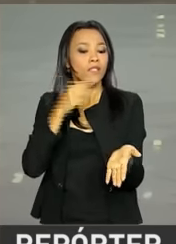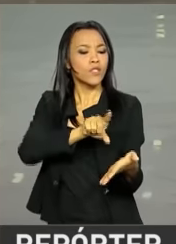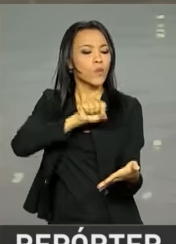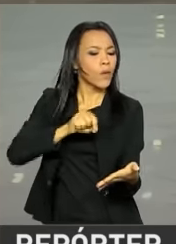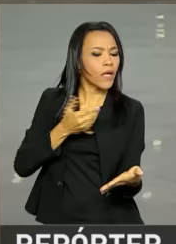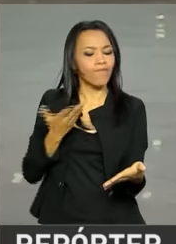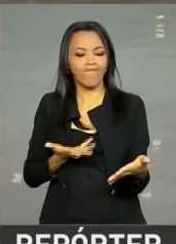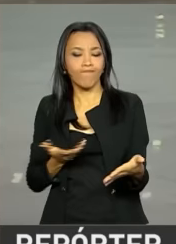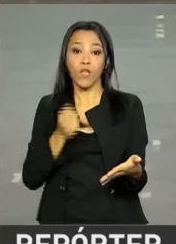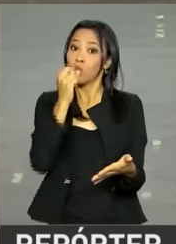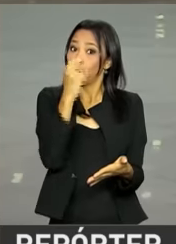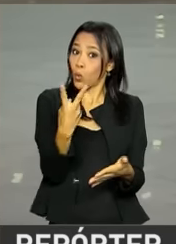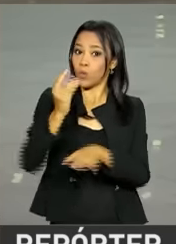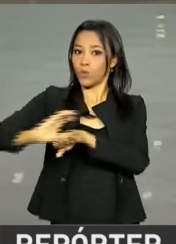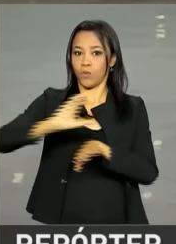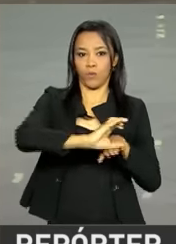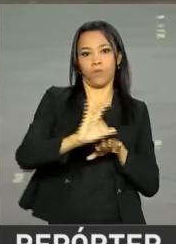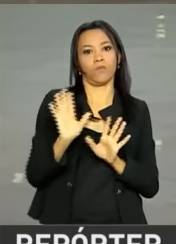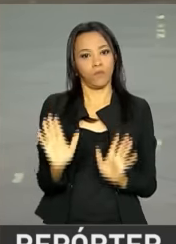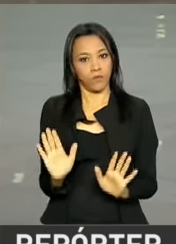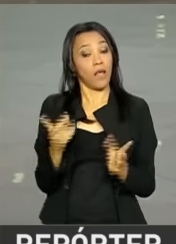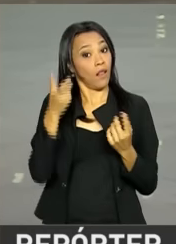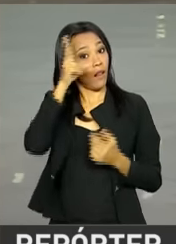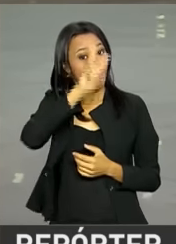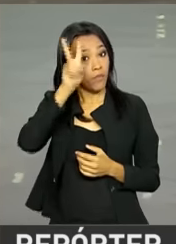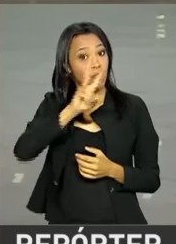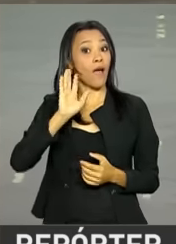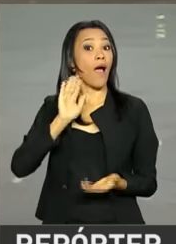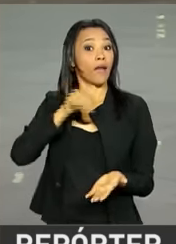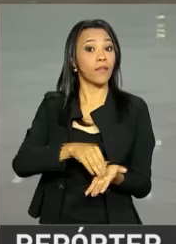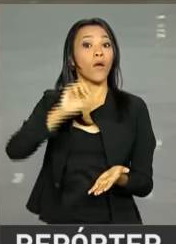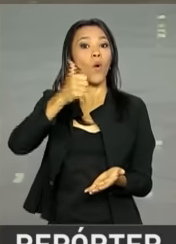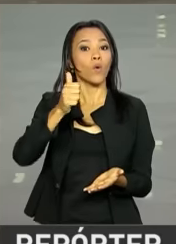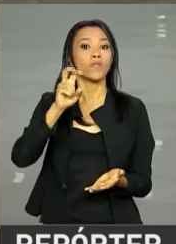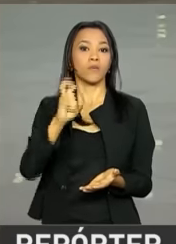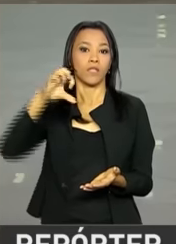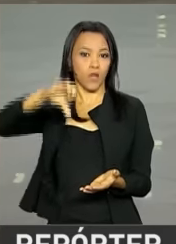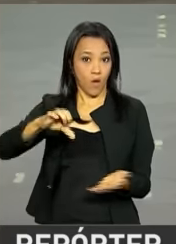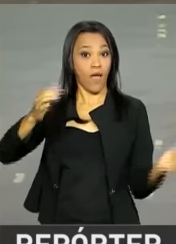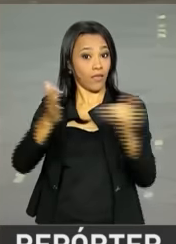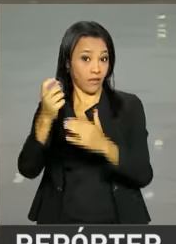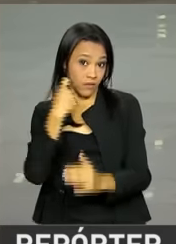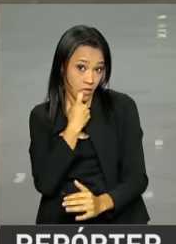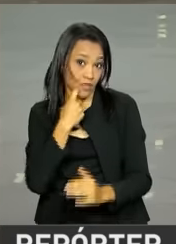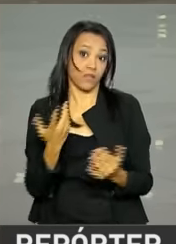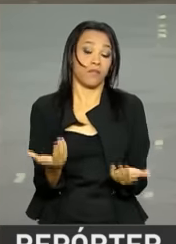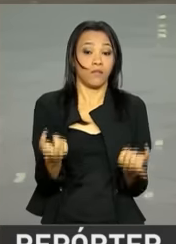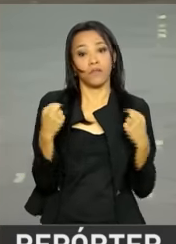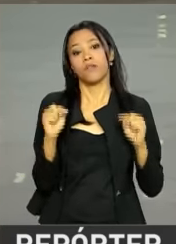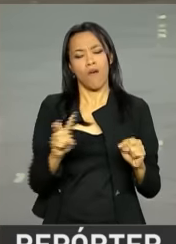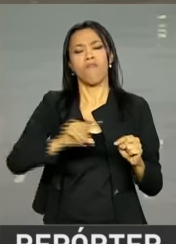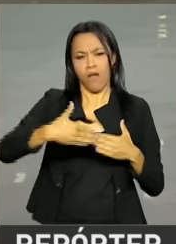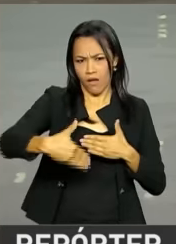preferência até duas opções de curso lembrando até às 11:59 da noite de sexta-feira o resultado será